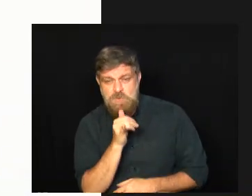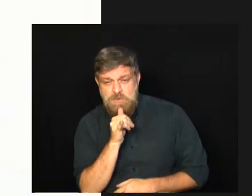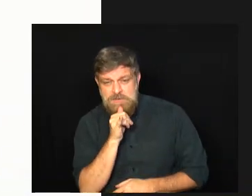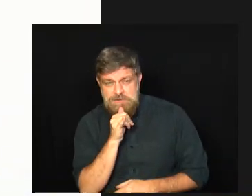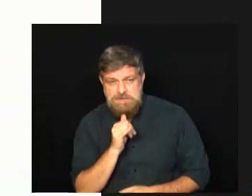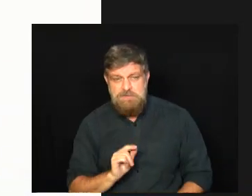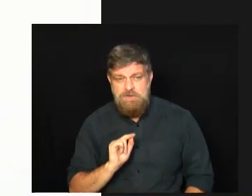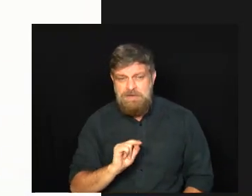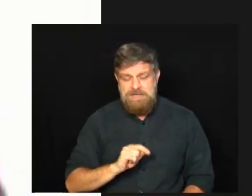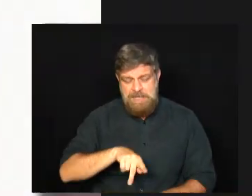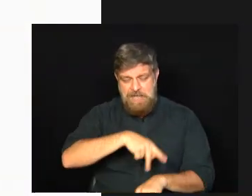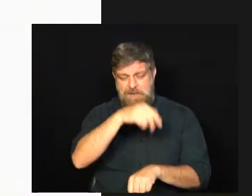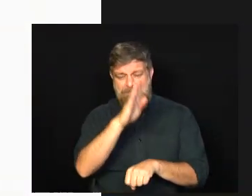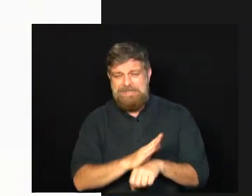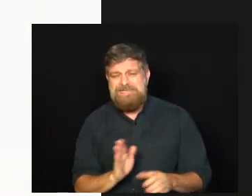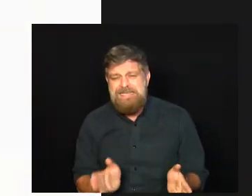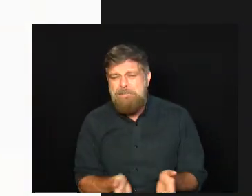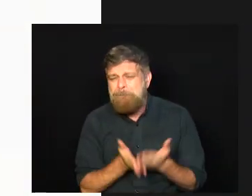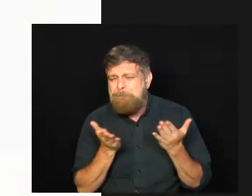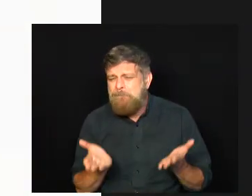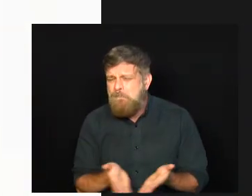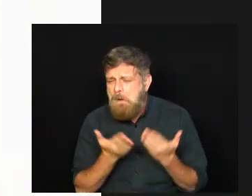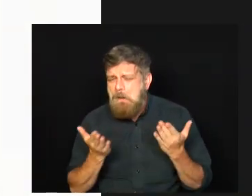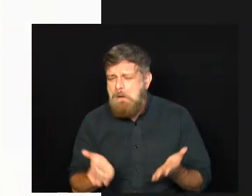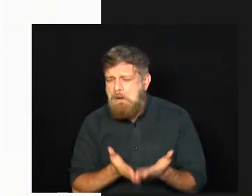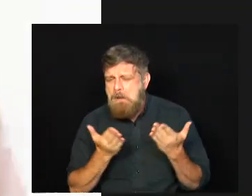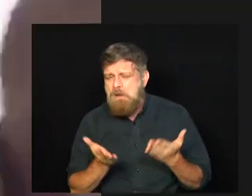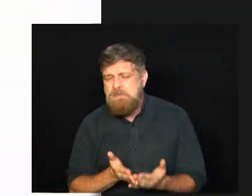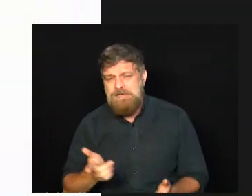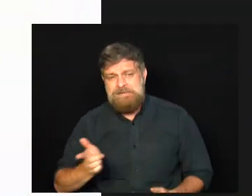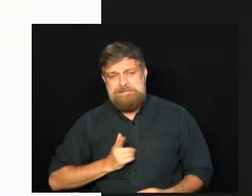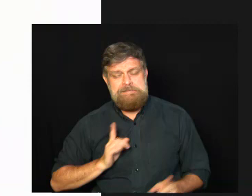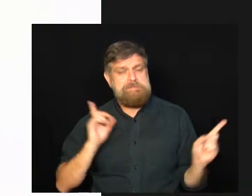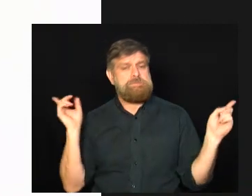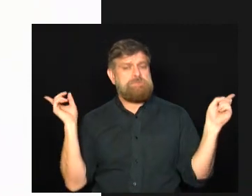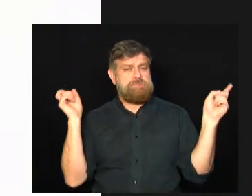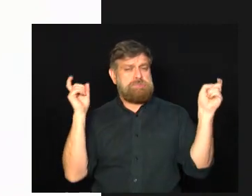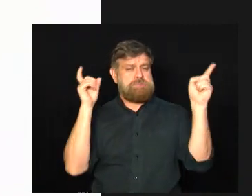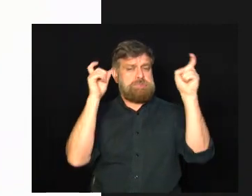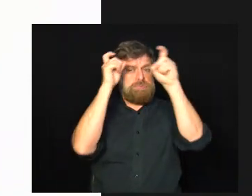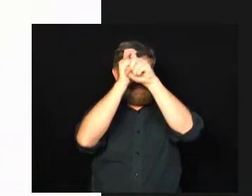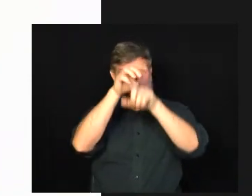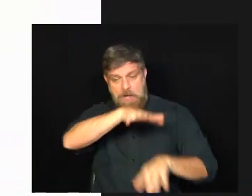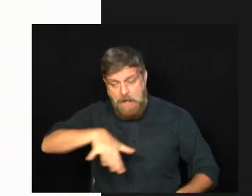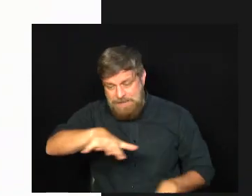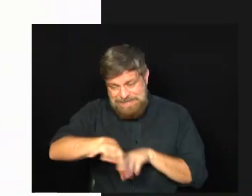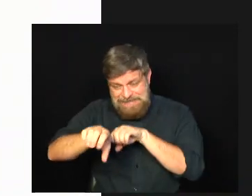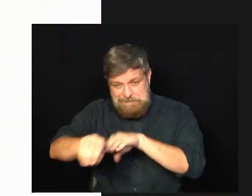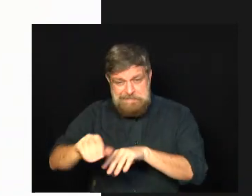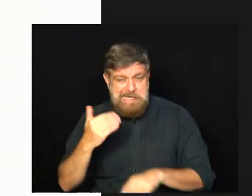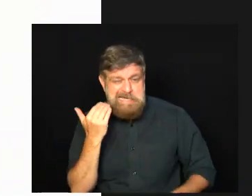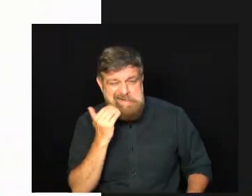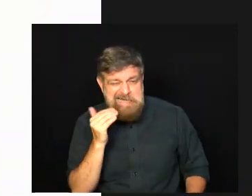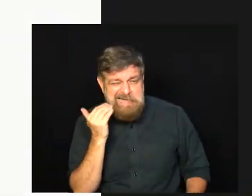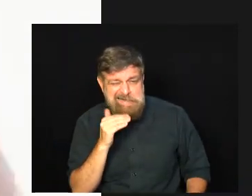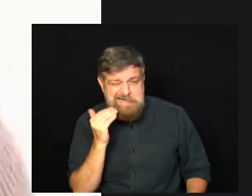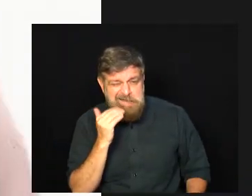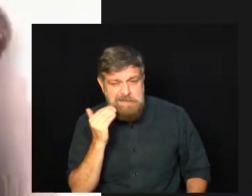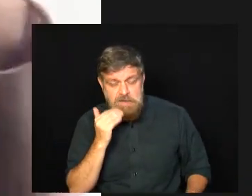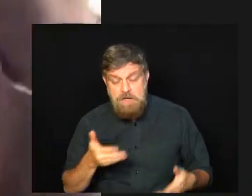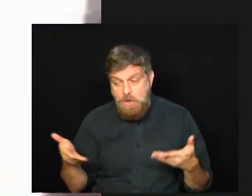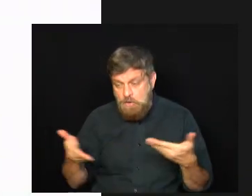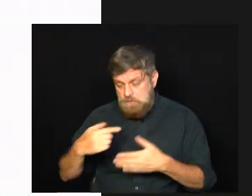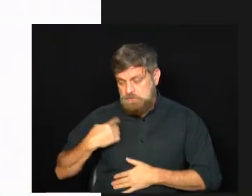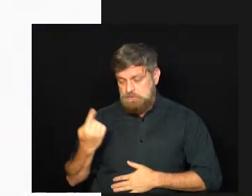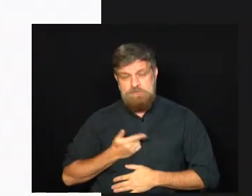Brasil, um país ainda pobre, com várias dificuldades na parte educacional, né? Hoje nós